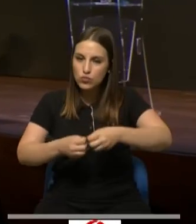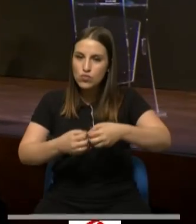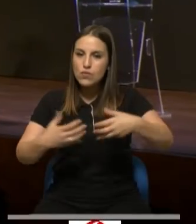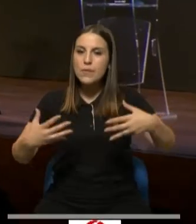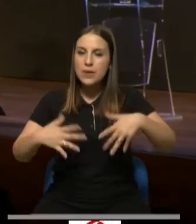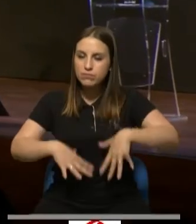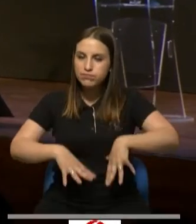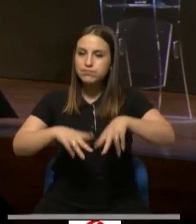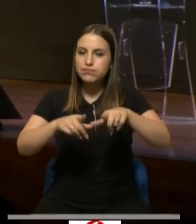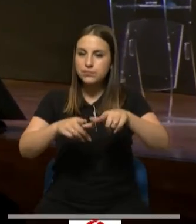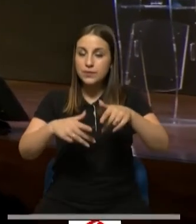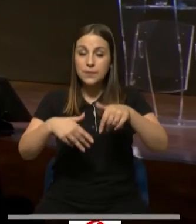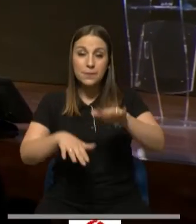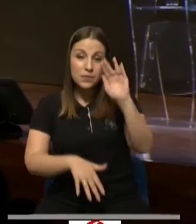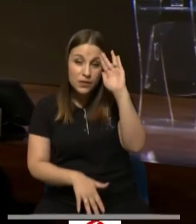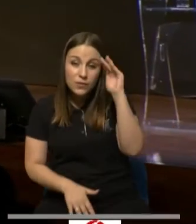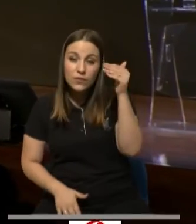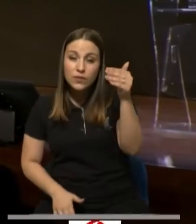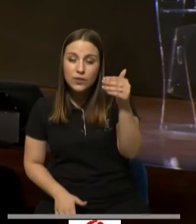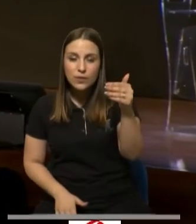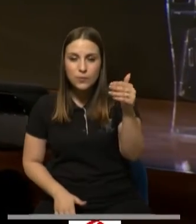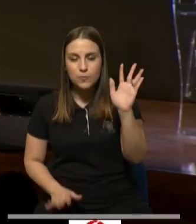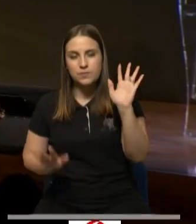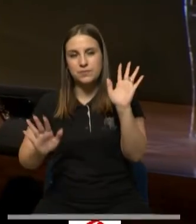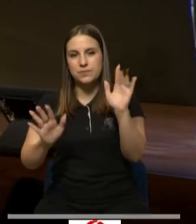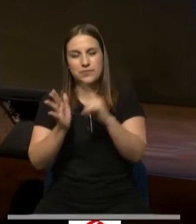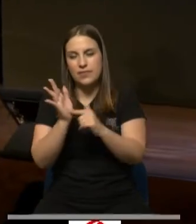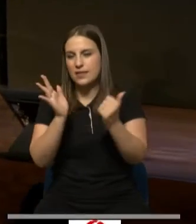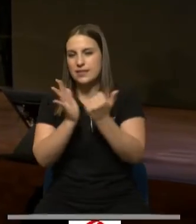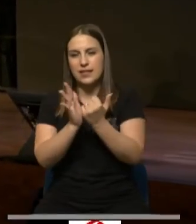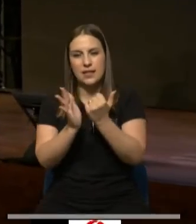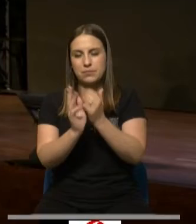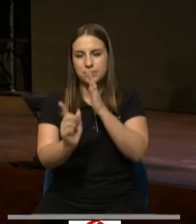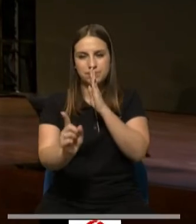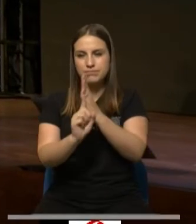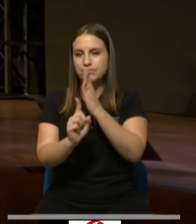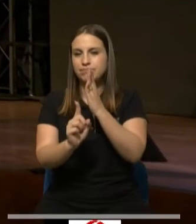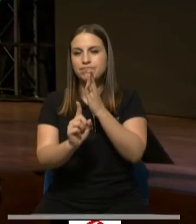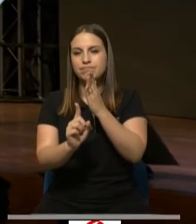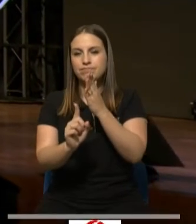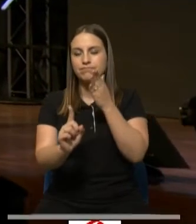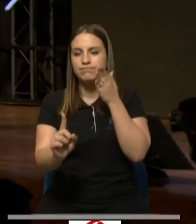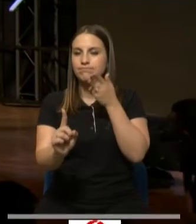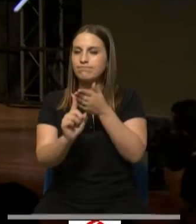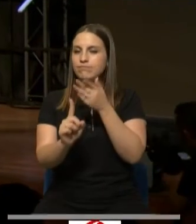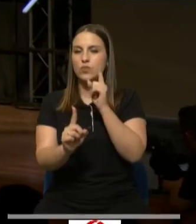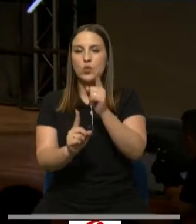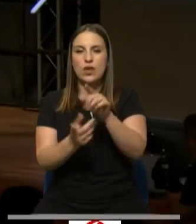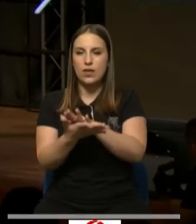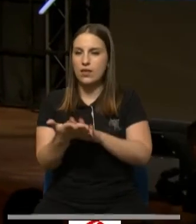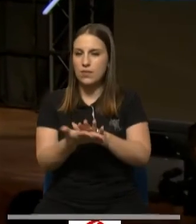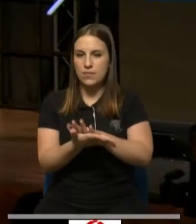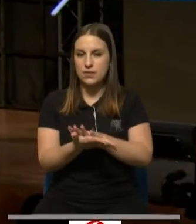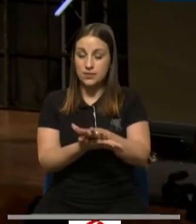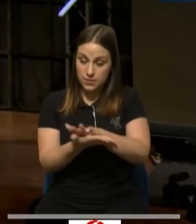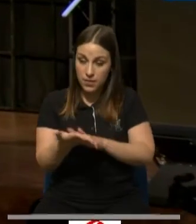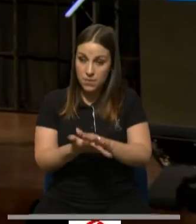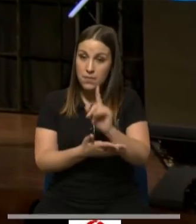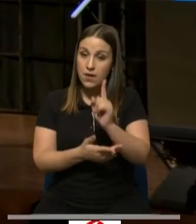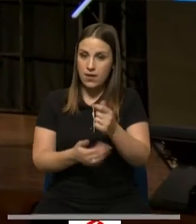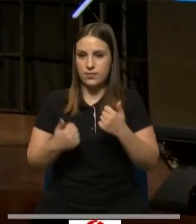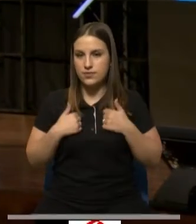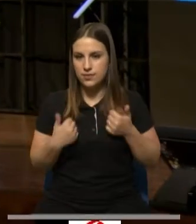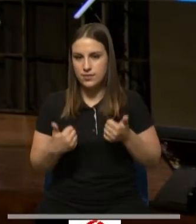esse futuro, meus amigos, ele será sempre centrado naquilo que é a base. E a base é a cidade.